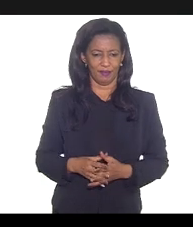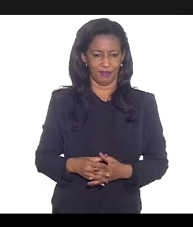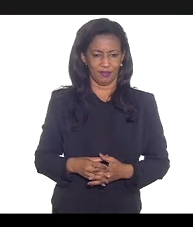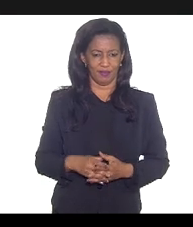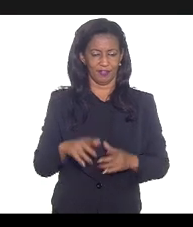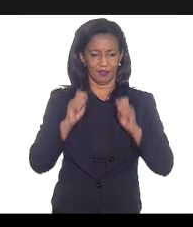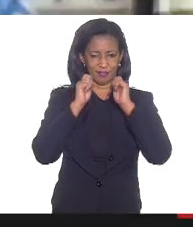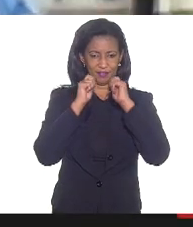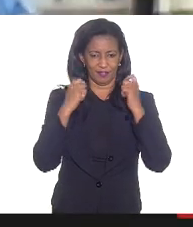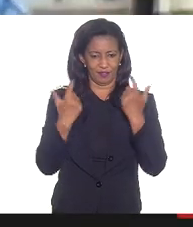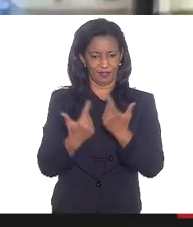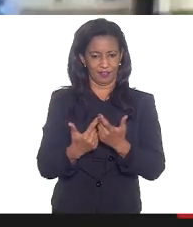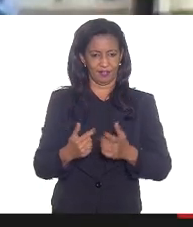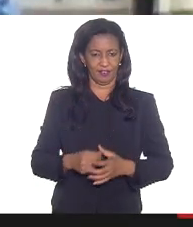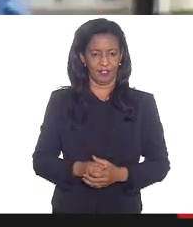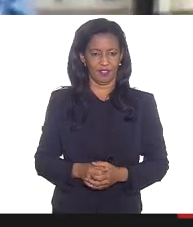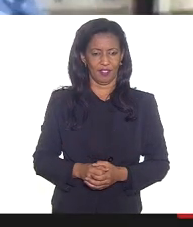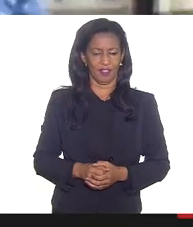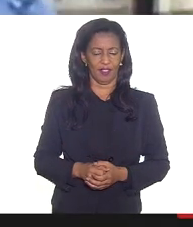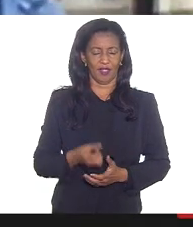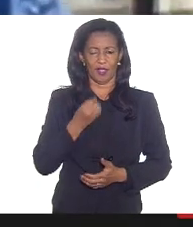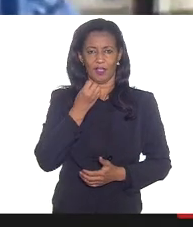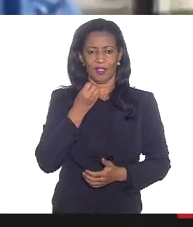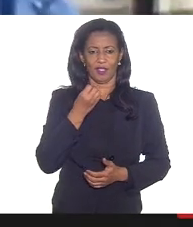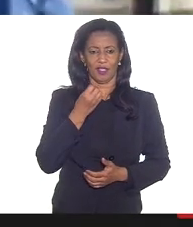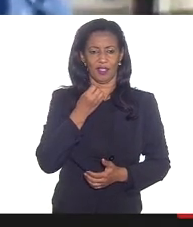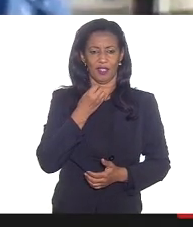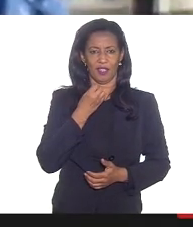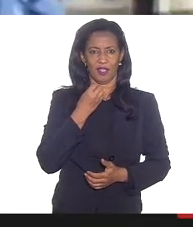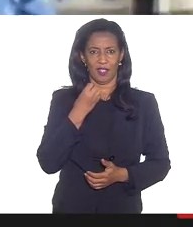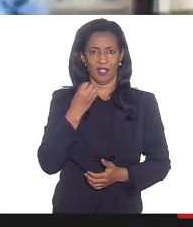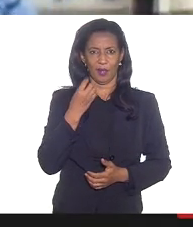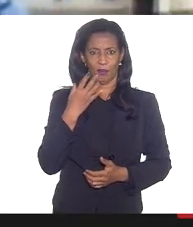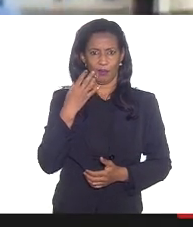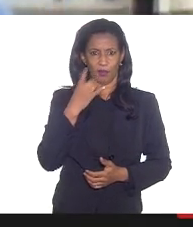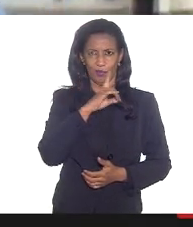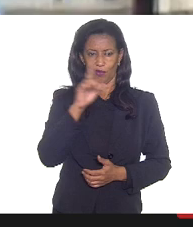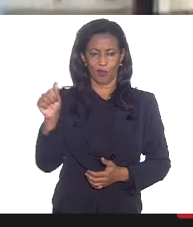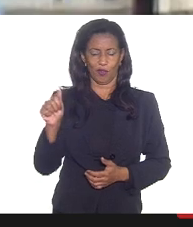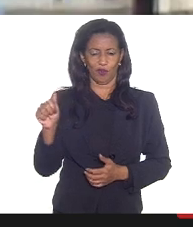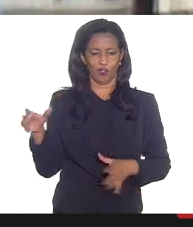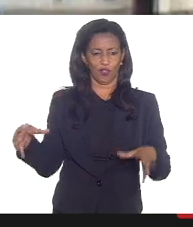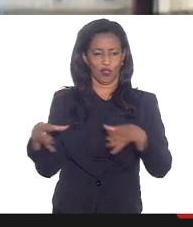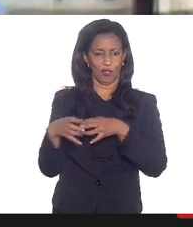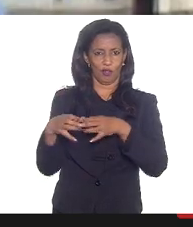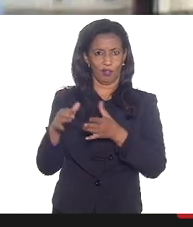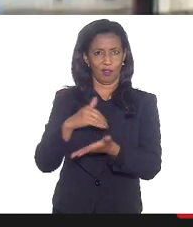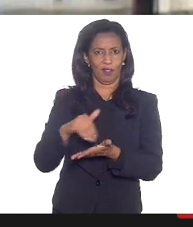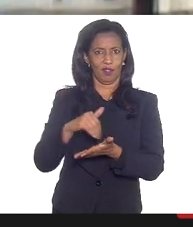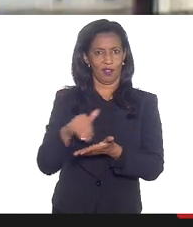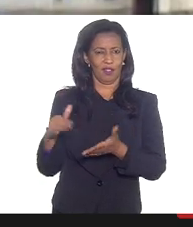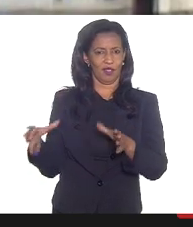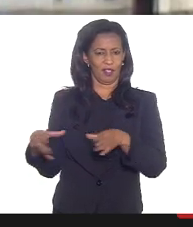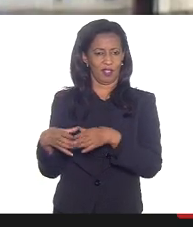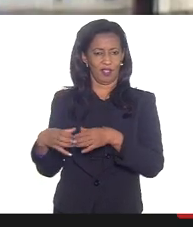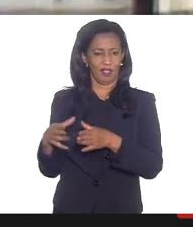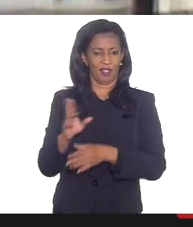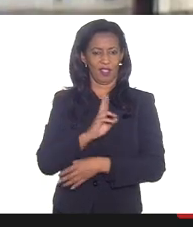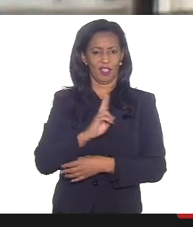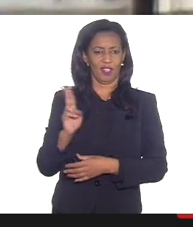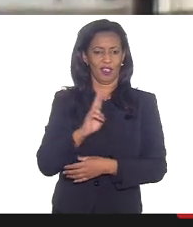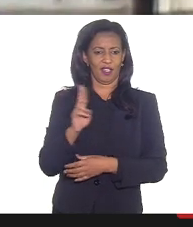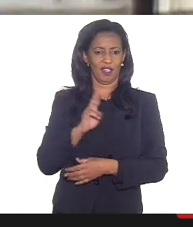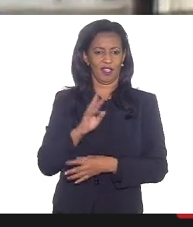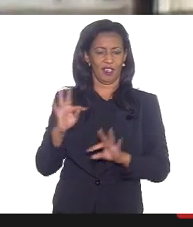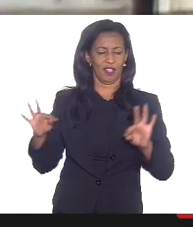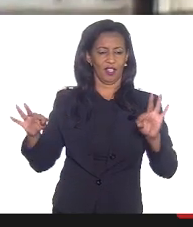da Alerj. Boa tarde, subsecretário Joilza e toda a sua equipe. Em nome daqui de todas